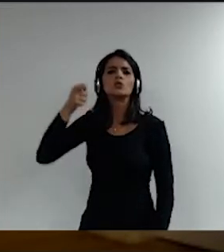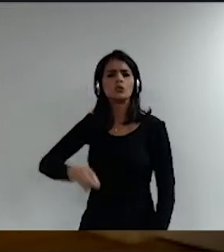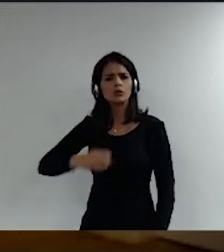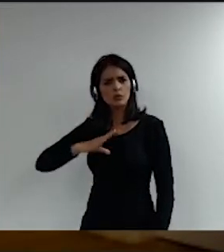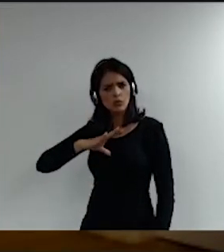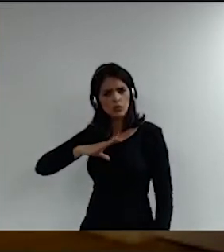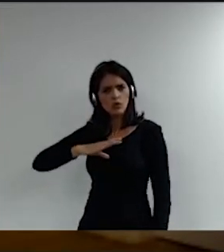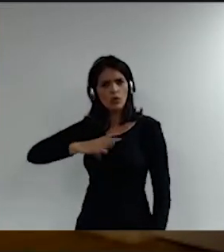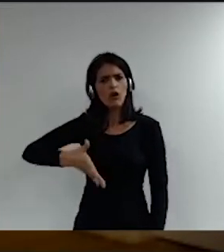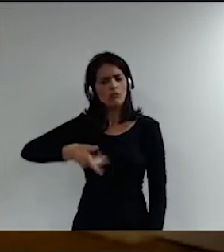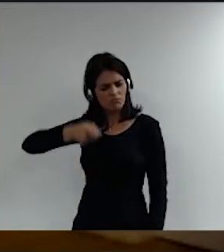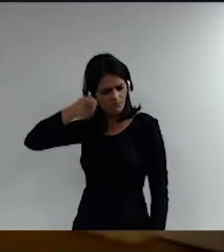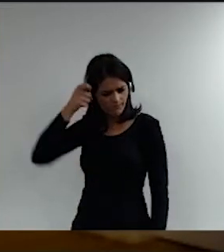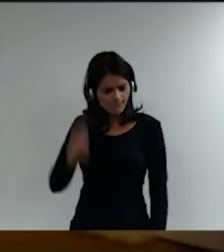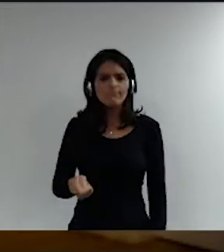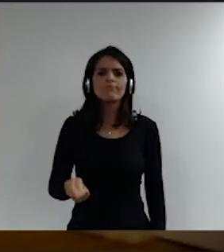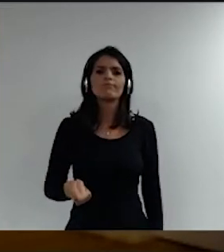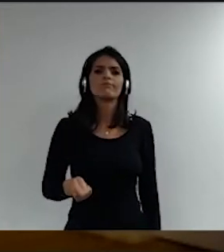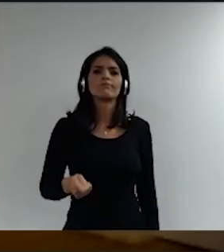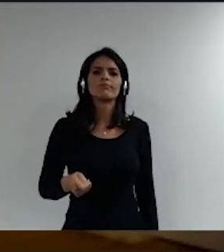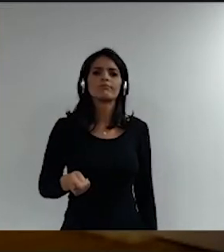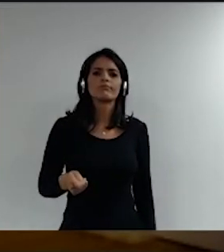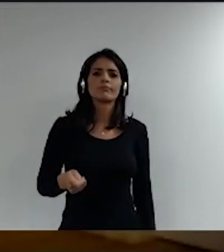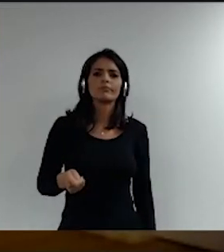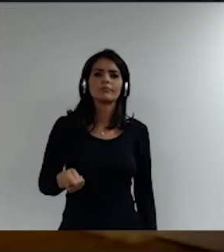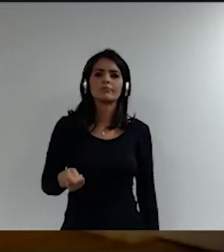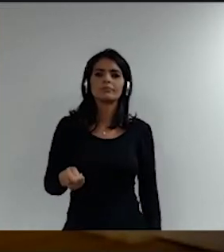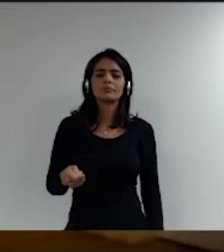corajosos, determinados,